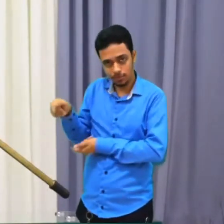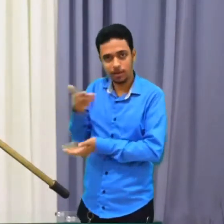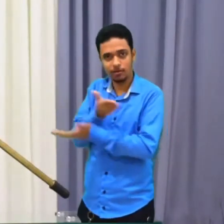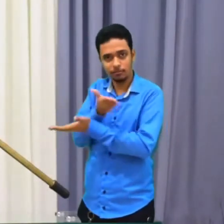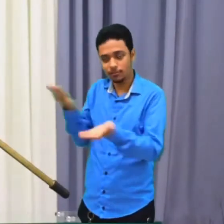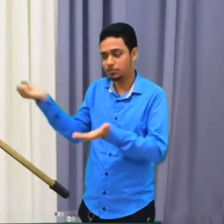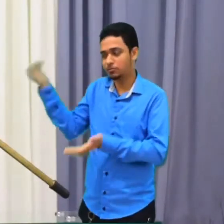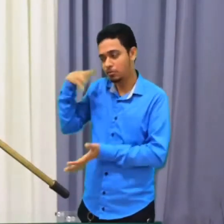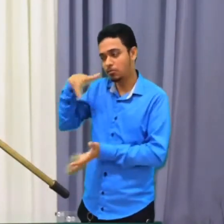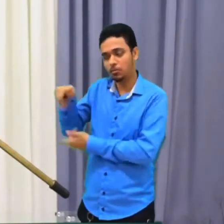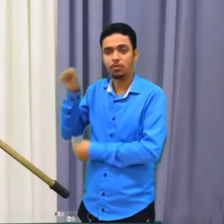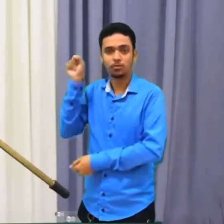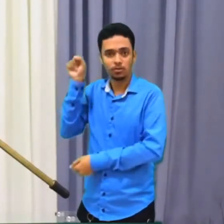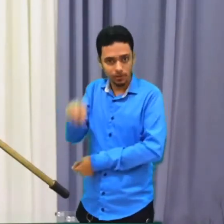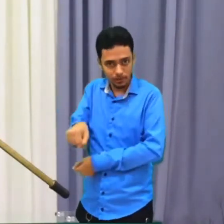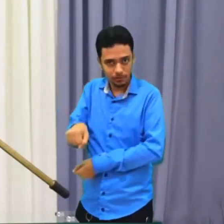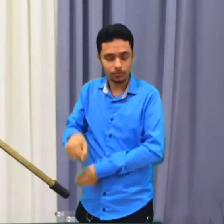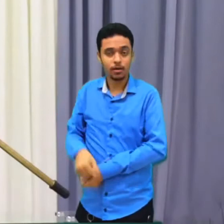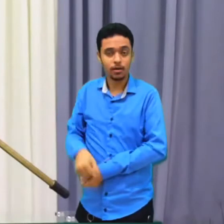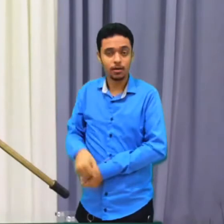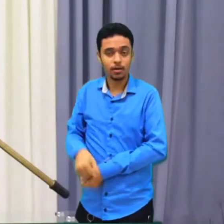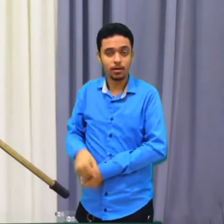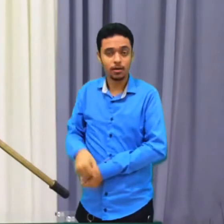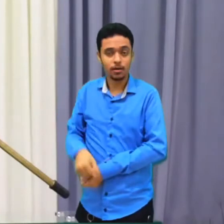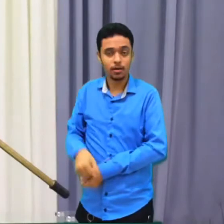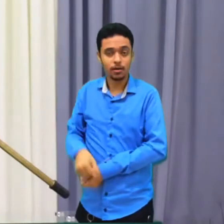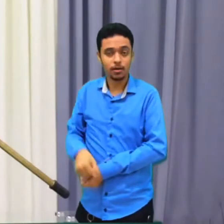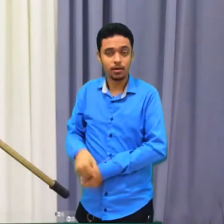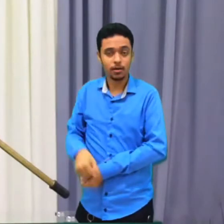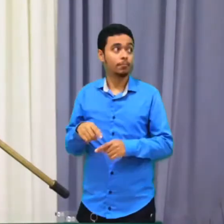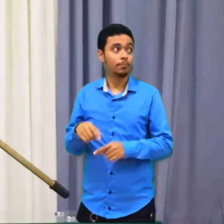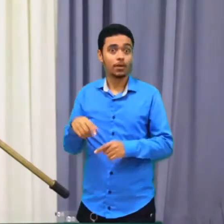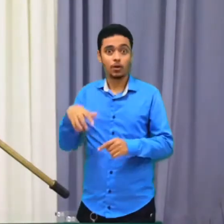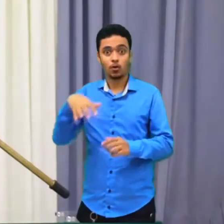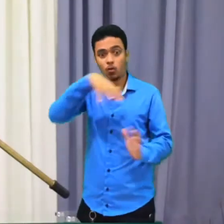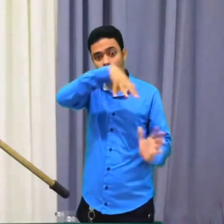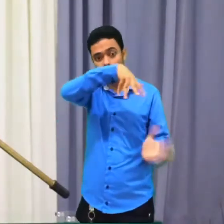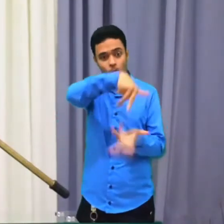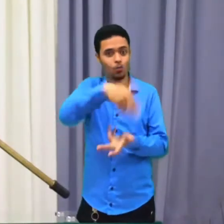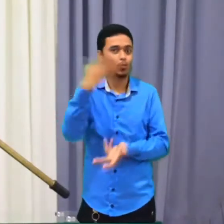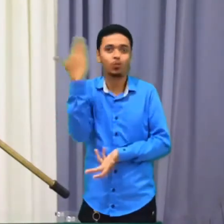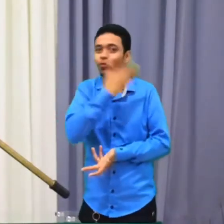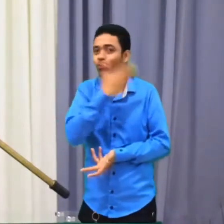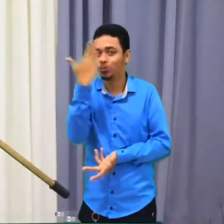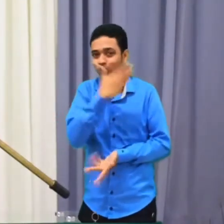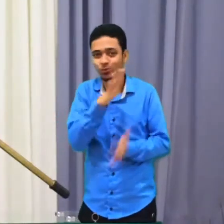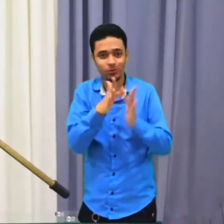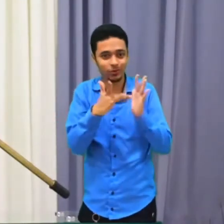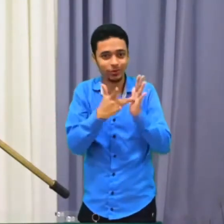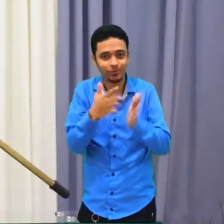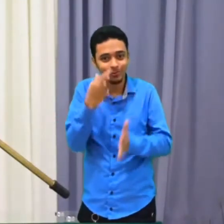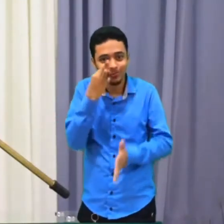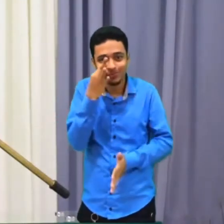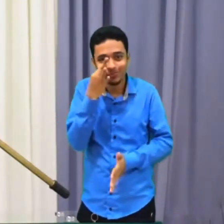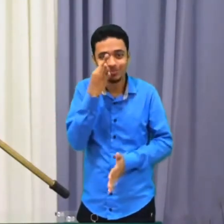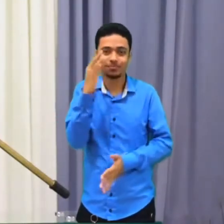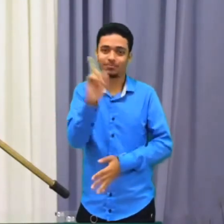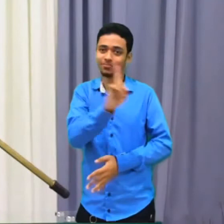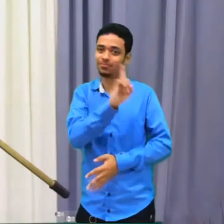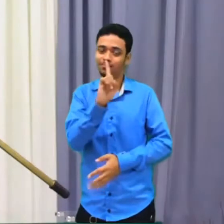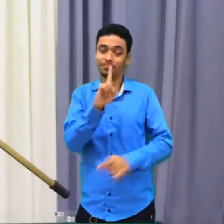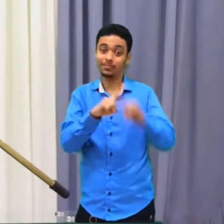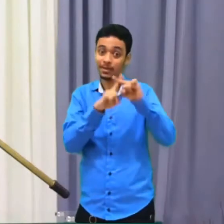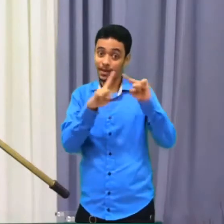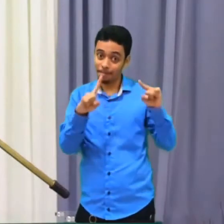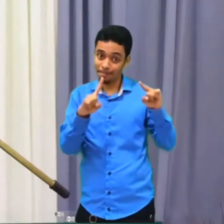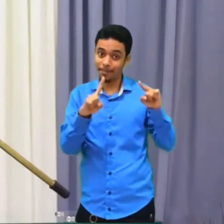da terra. Agora o mundo não vê mais Jesus pessoalmente, mas o mundo